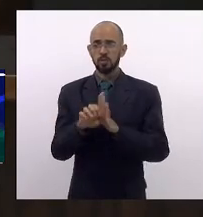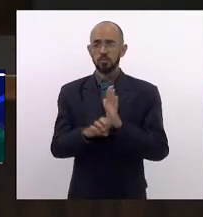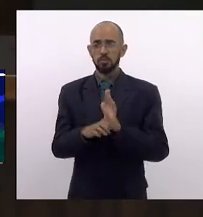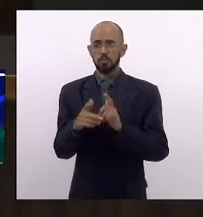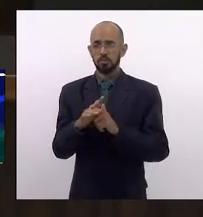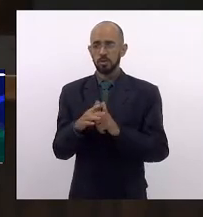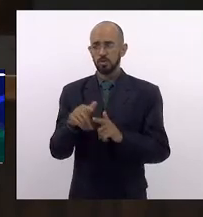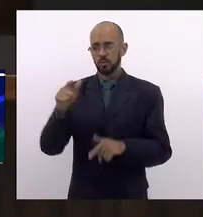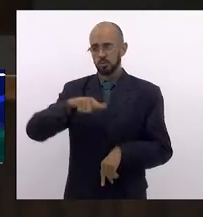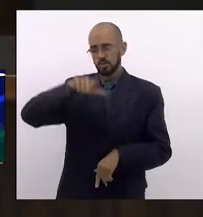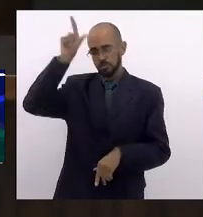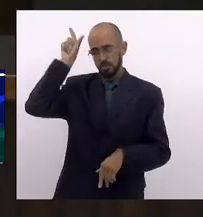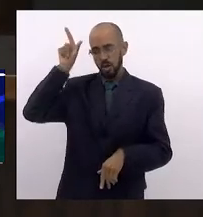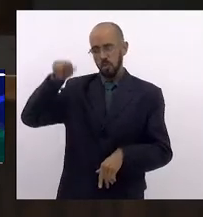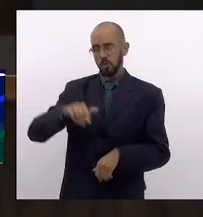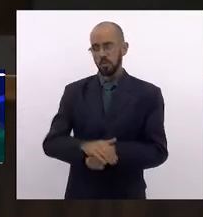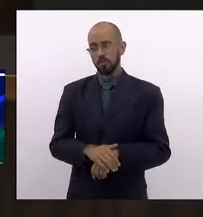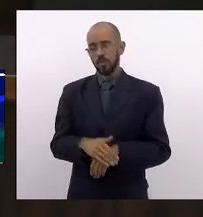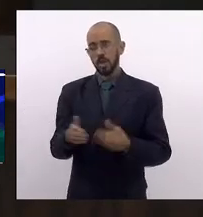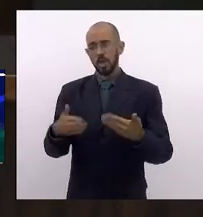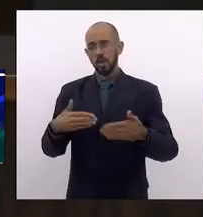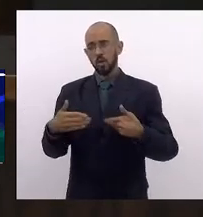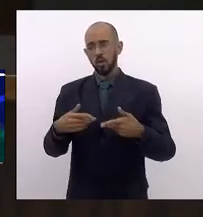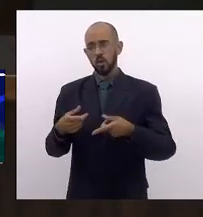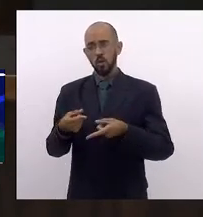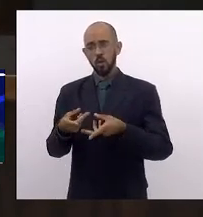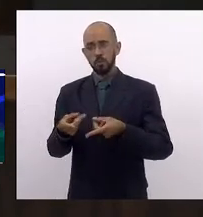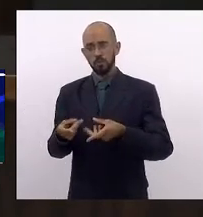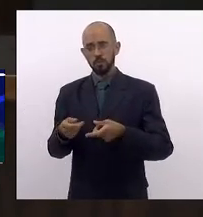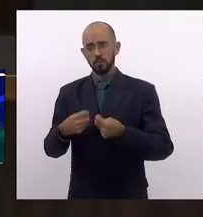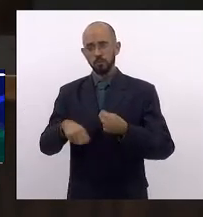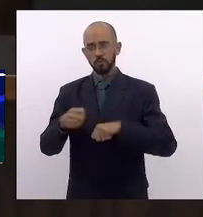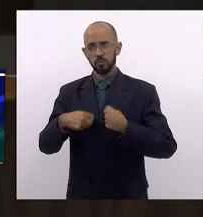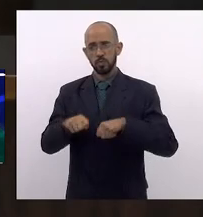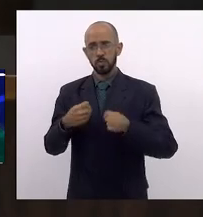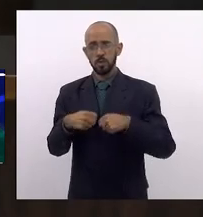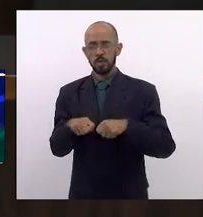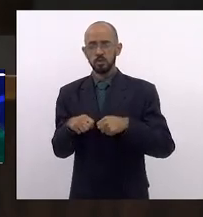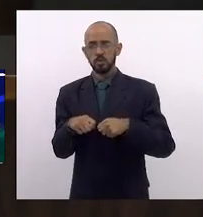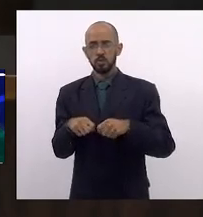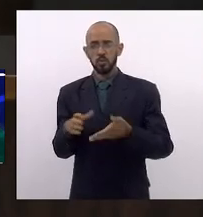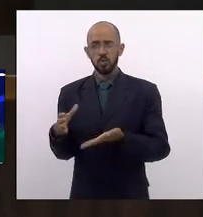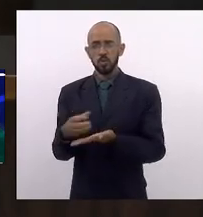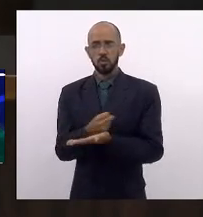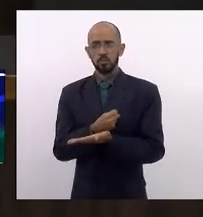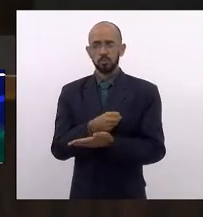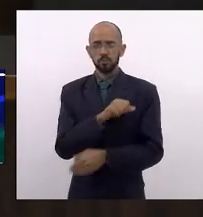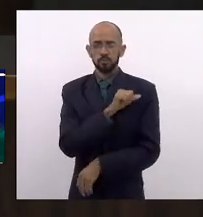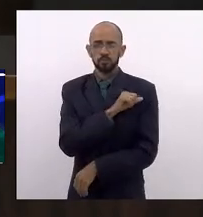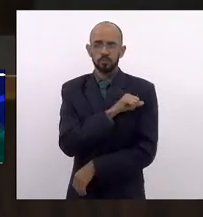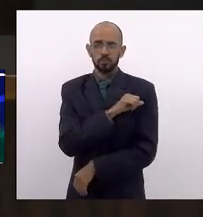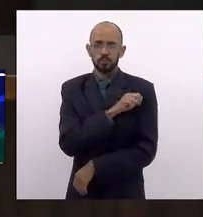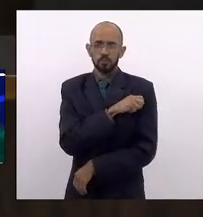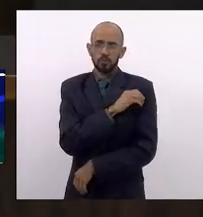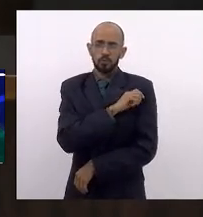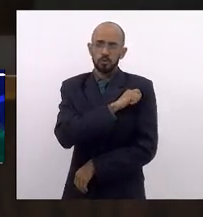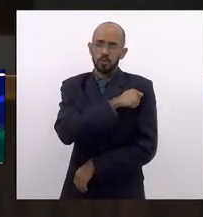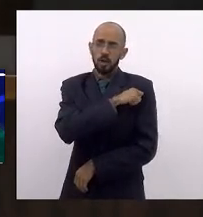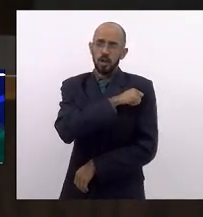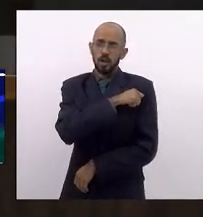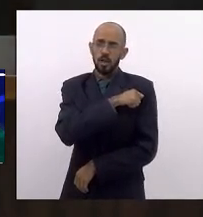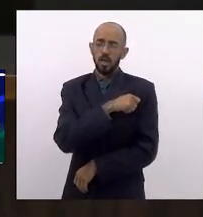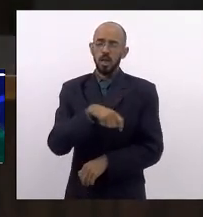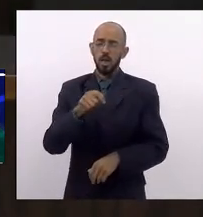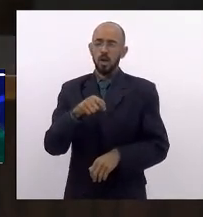emendas do deputado Luiz de Paula economia de hoje começa favorável de tributação controle da arrecadação Estadual fiscalização de tributos estaduais favorável com e mentais